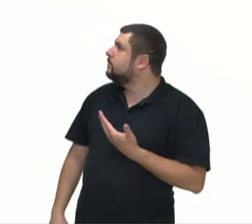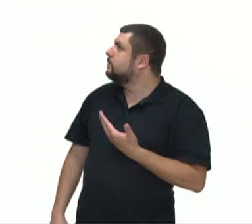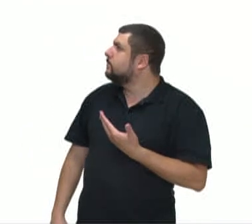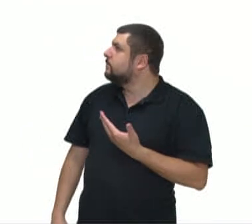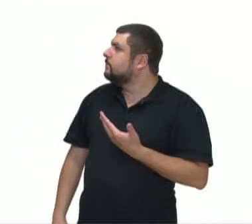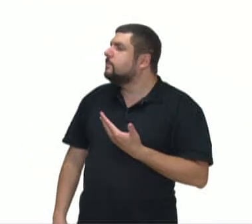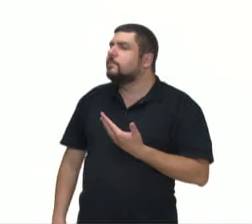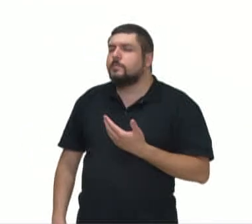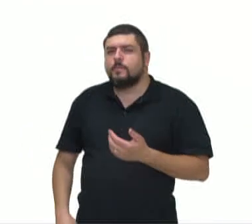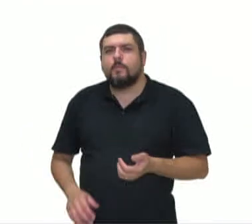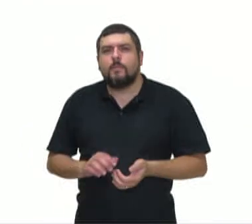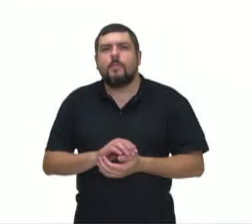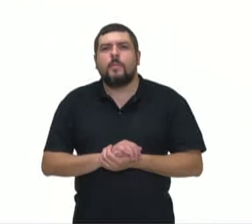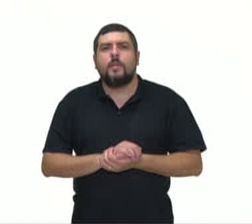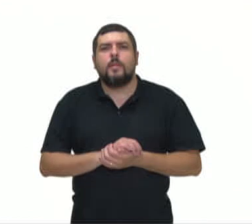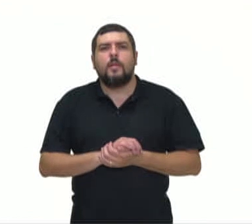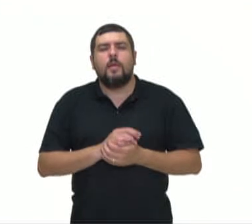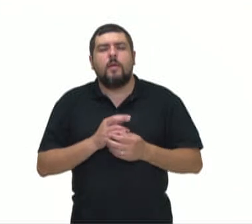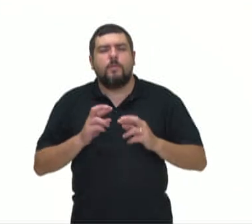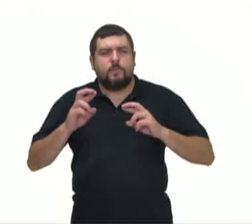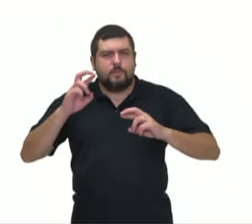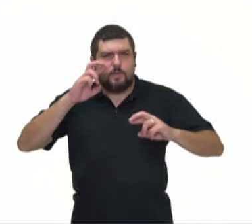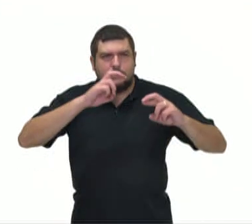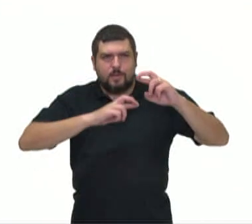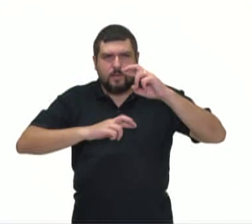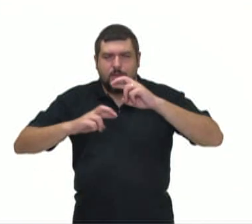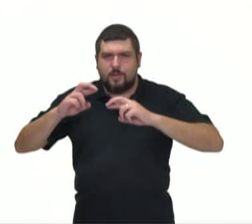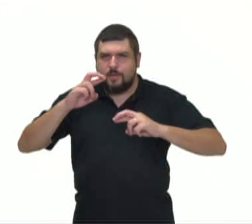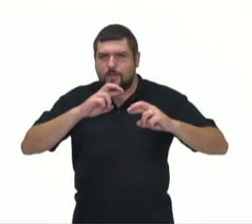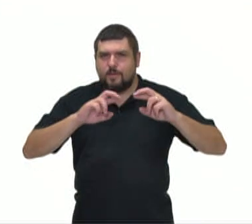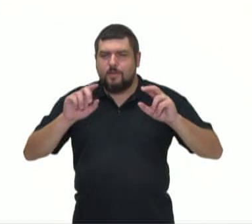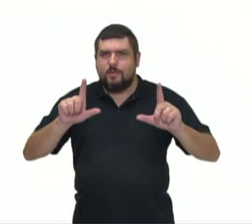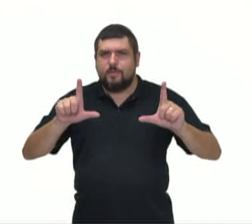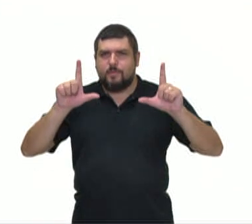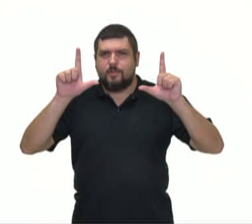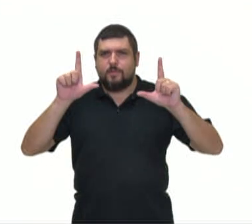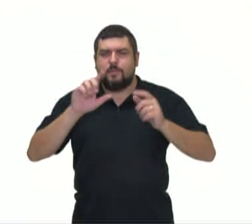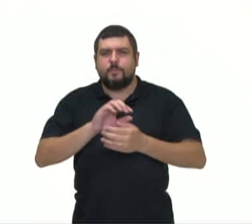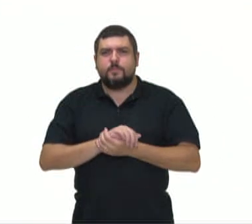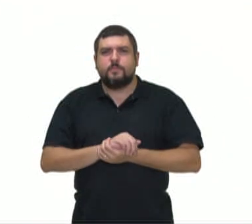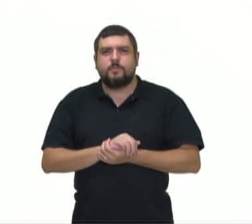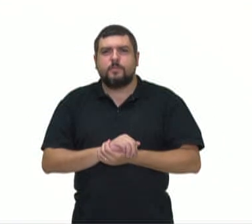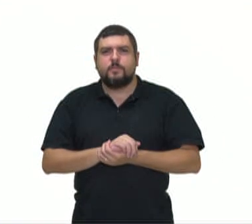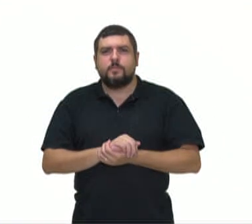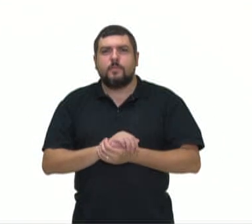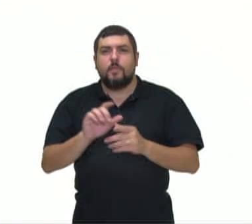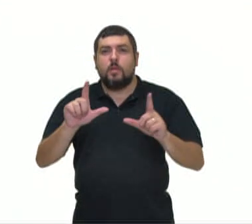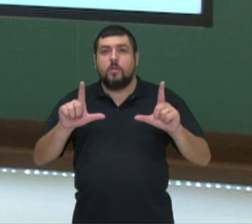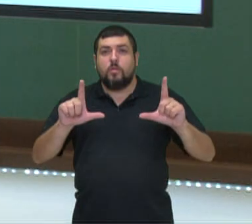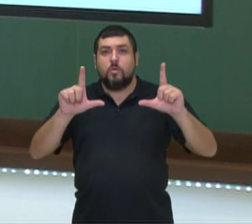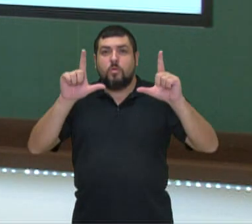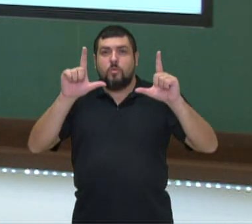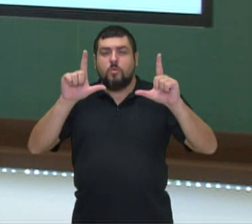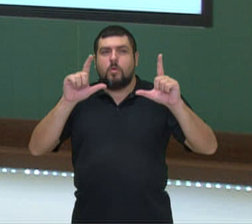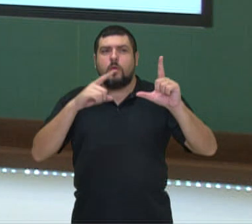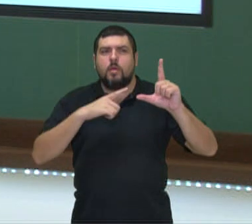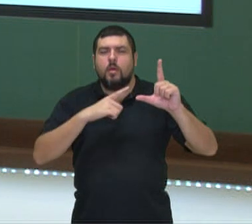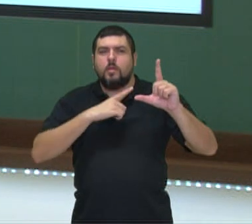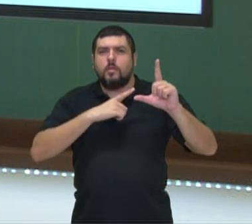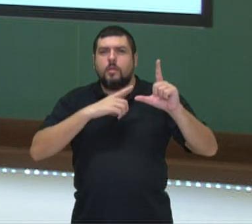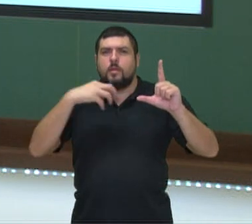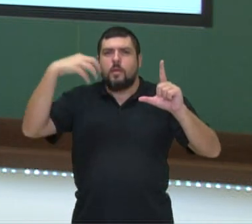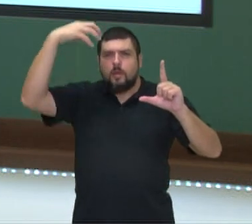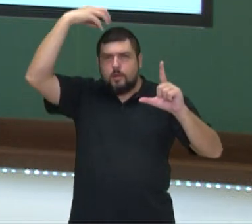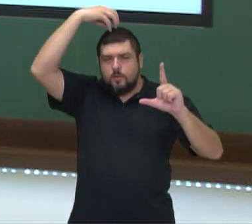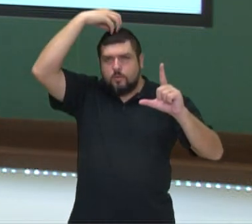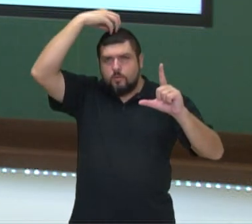quê? Né? Prestem, vamos dar uma análise nesse quadro da rainha Elizabeth. Né? No fundo do quadro aqui, além da coroa indicando,